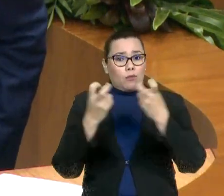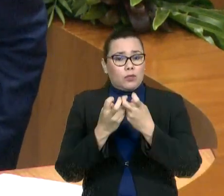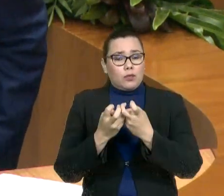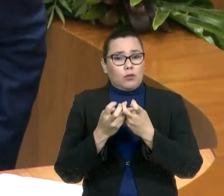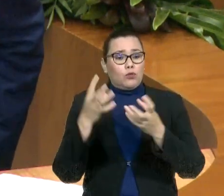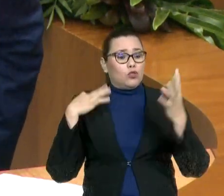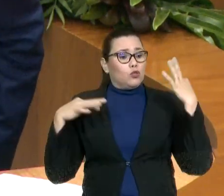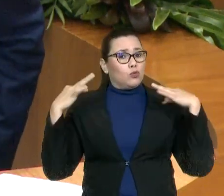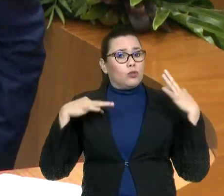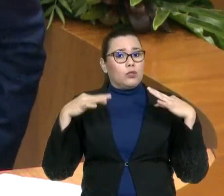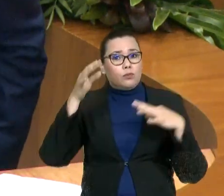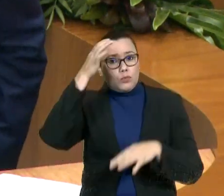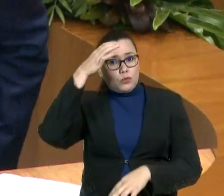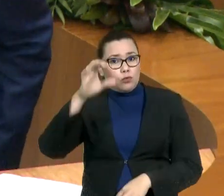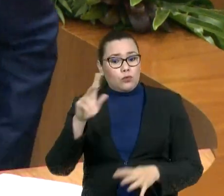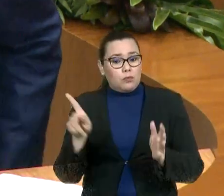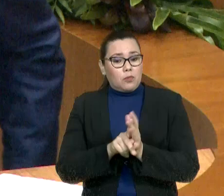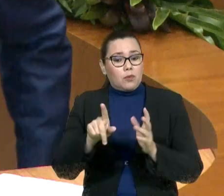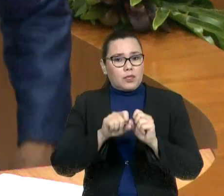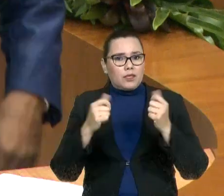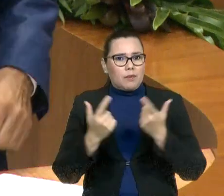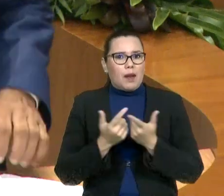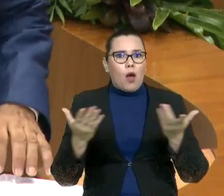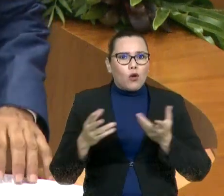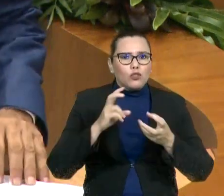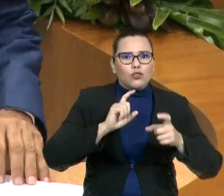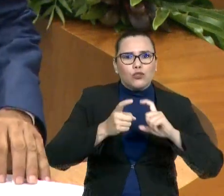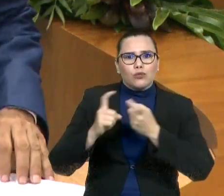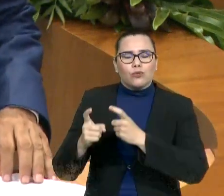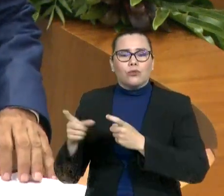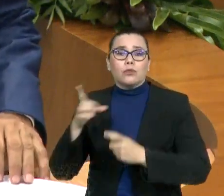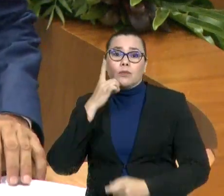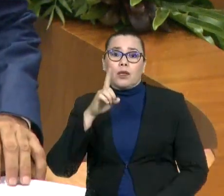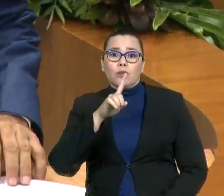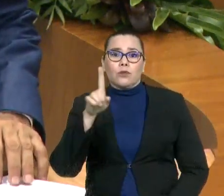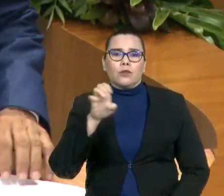Turismo e Cultura da Assembleia Legislativa, solicitação do deputado Zé Inácio.